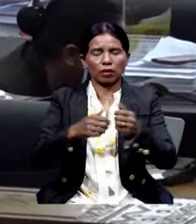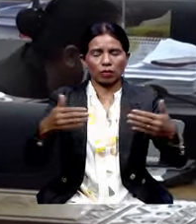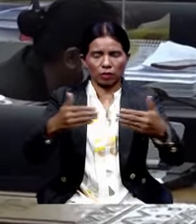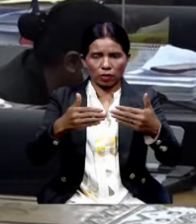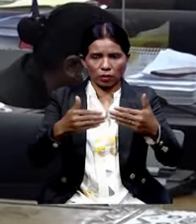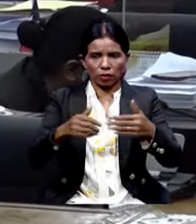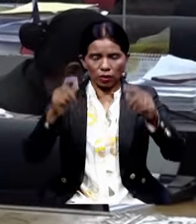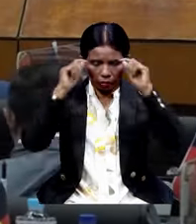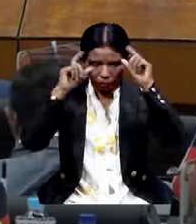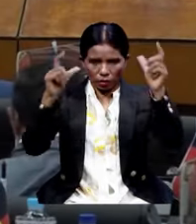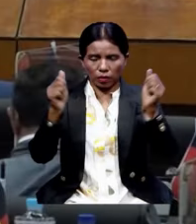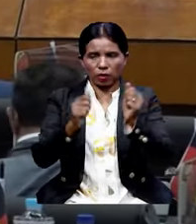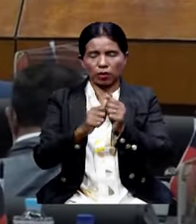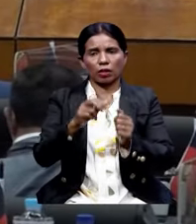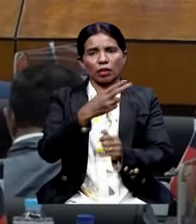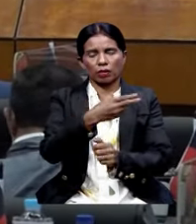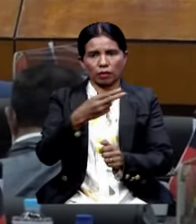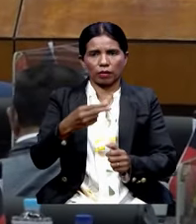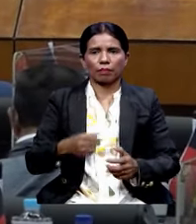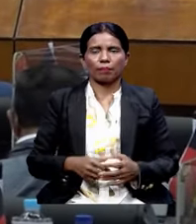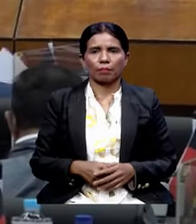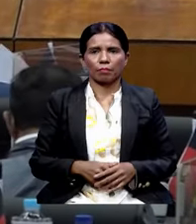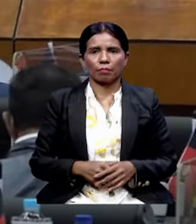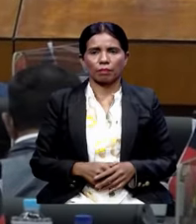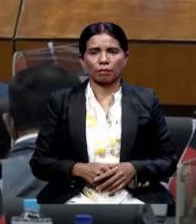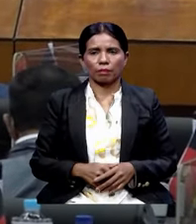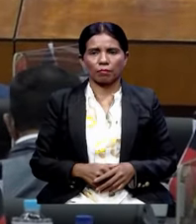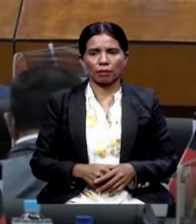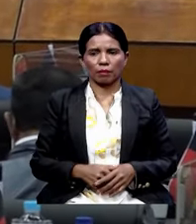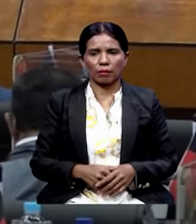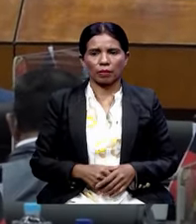terrestre Timor Leste ho Republika Indonesia. Adriano Verdial, Zemir Santos, ZMN.